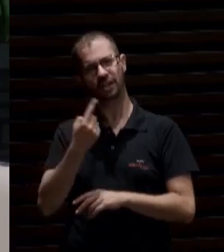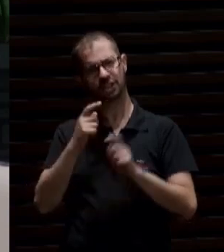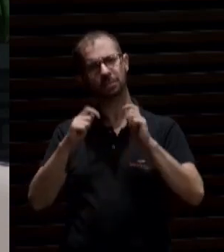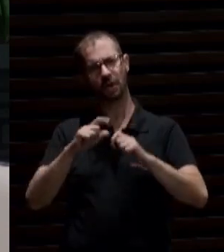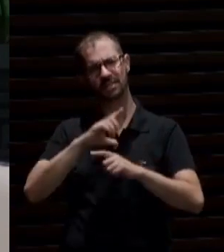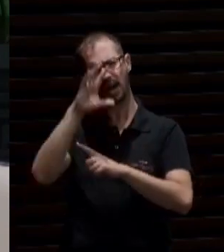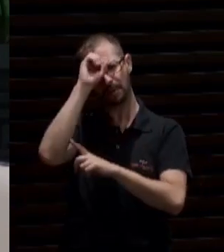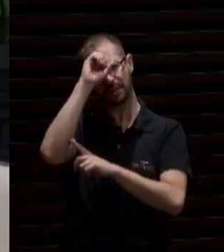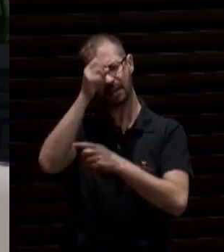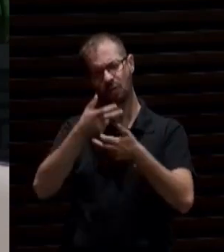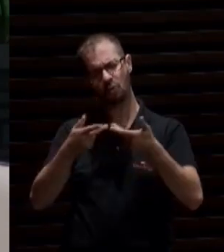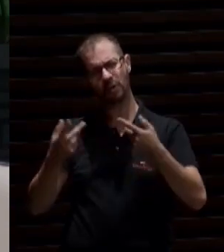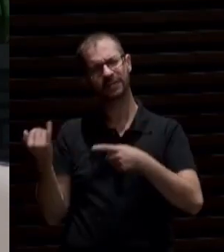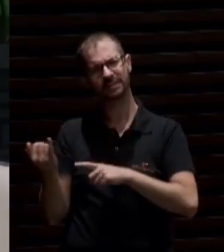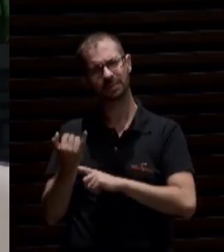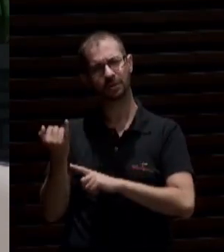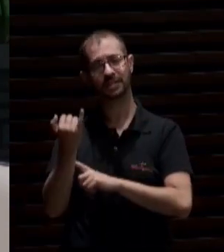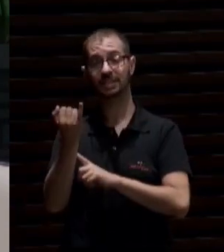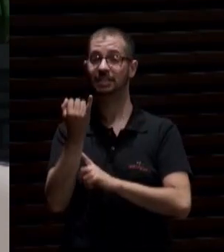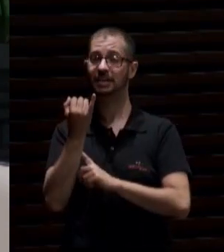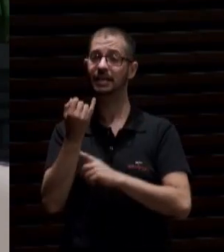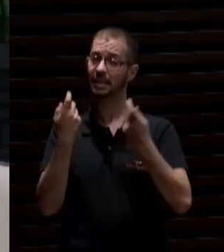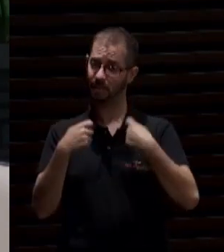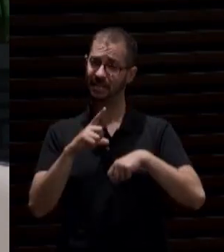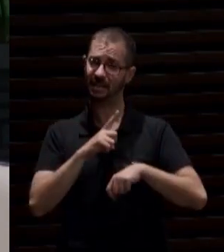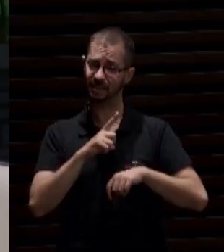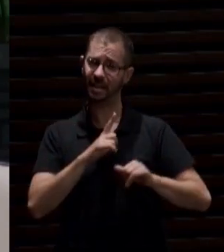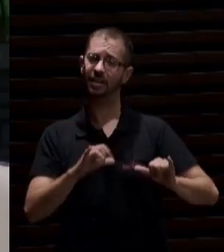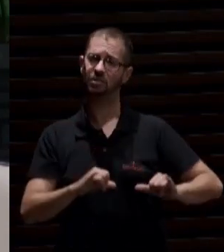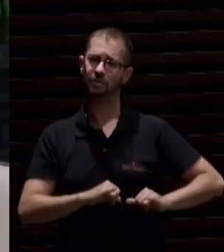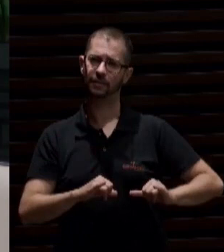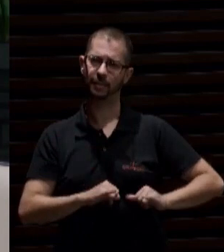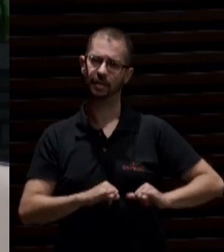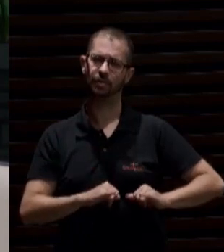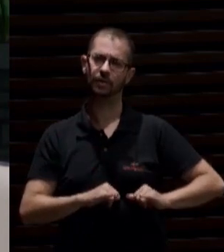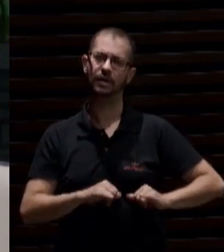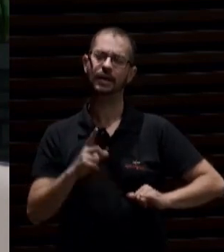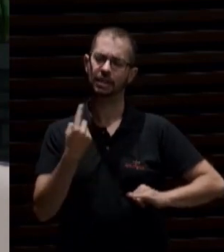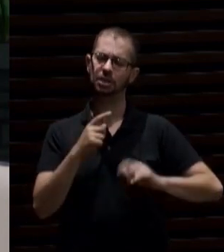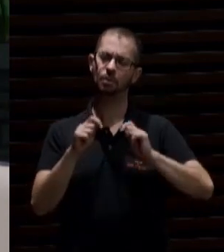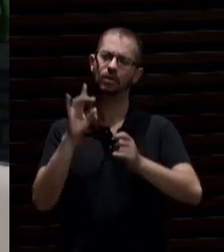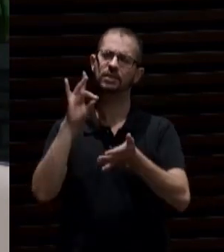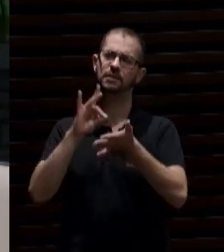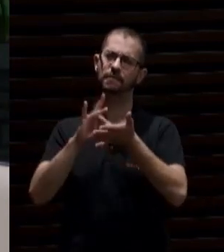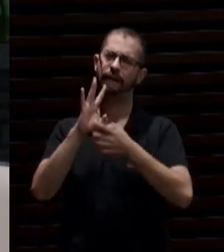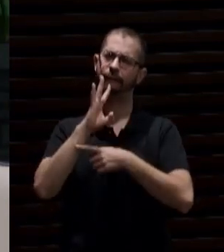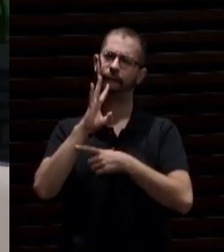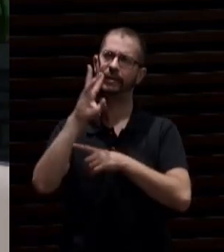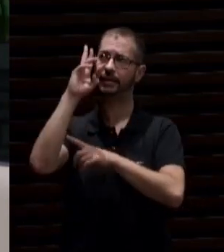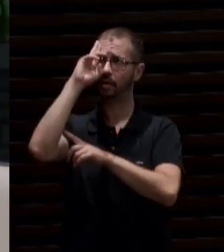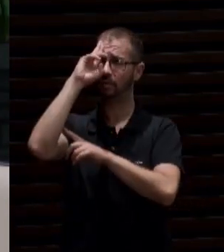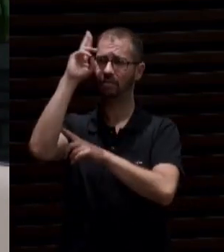não aprenderíamos se não passássemos pelo sofrimento. Como diz Jó também, para que nós possamos de fato conhecer o Senhor. Quantas são as